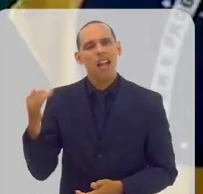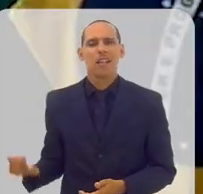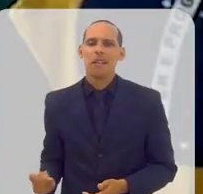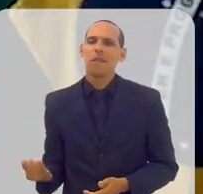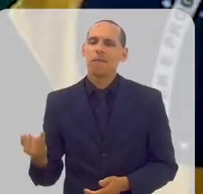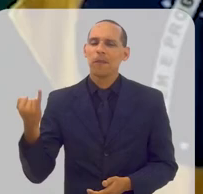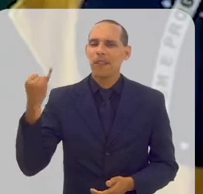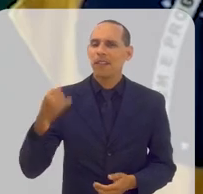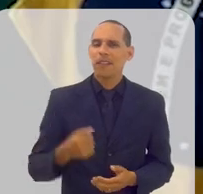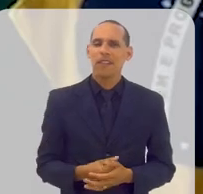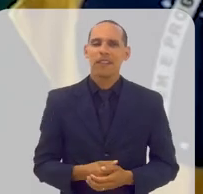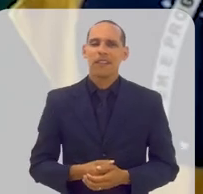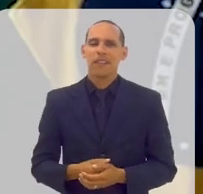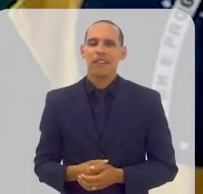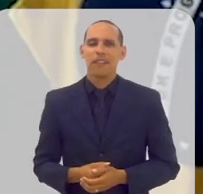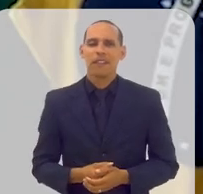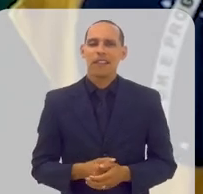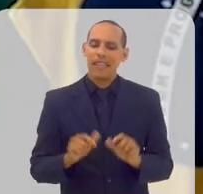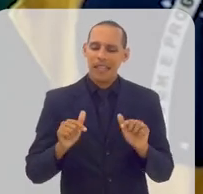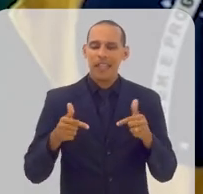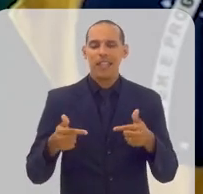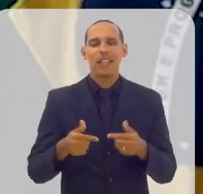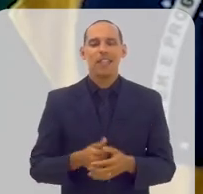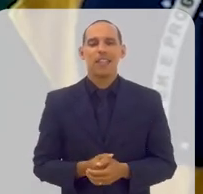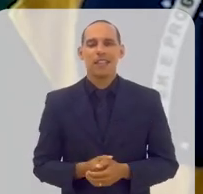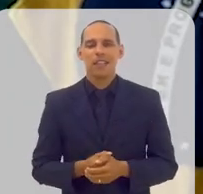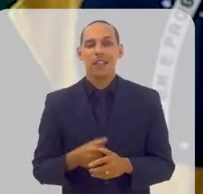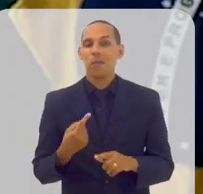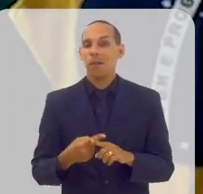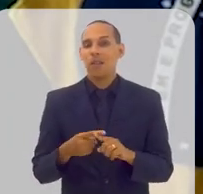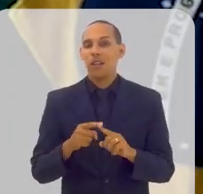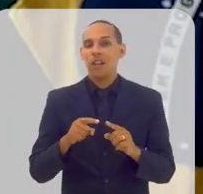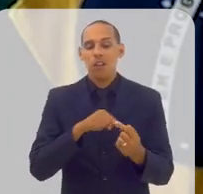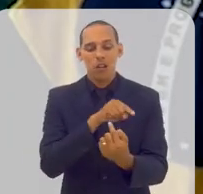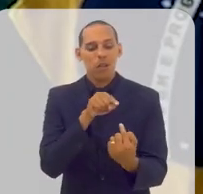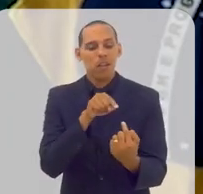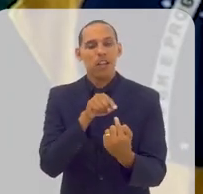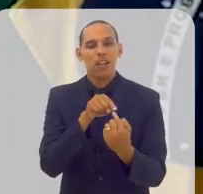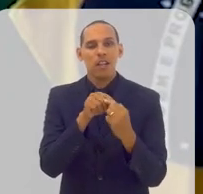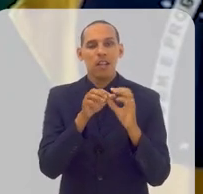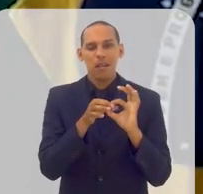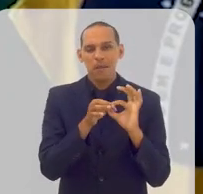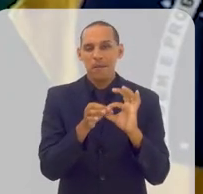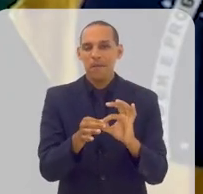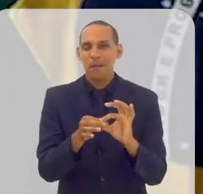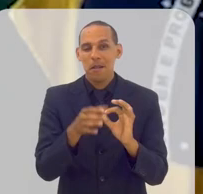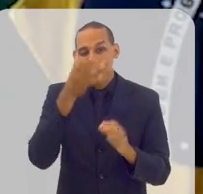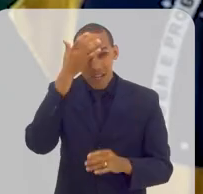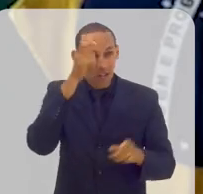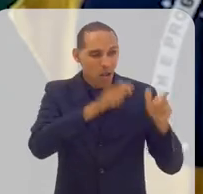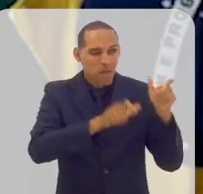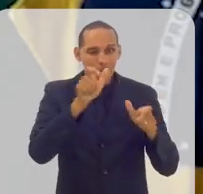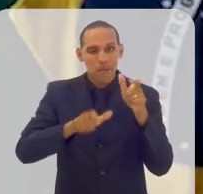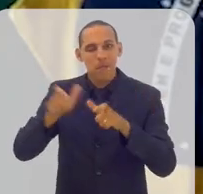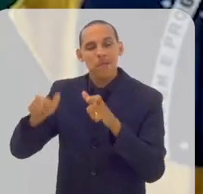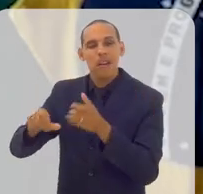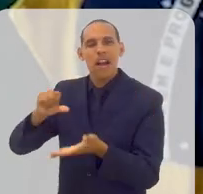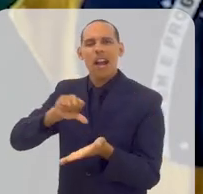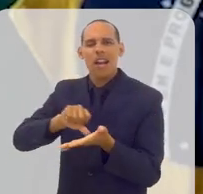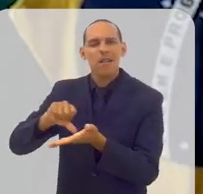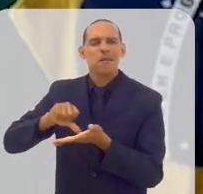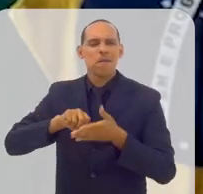muito importante essa iniciativa, que o objetivo é reunir várias cabeças de